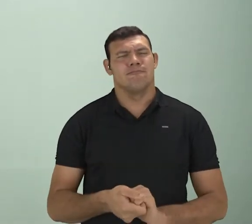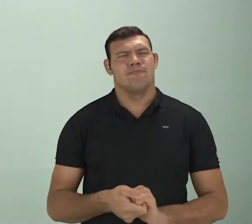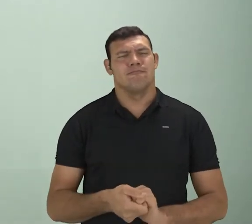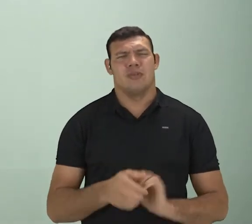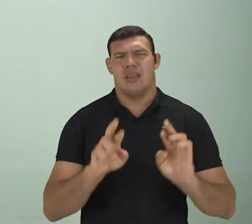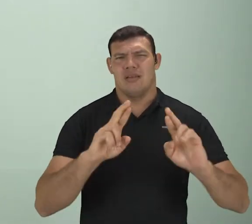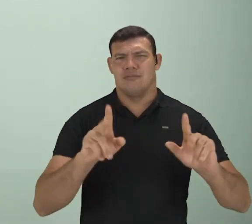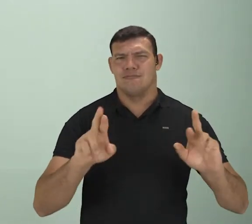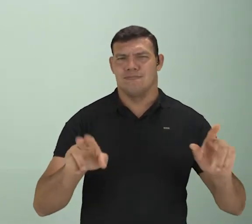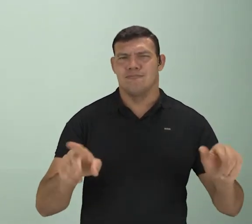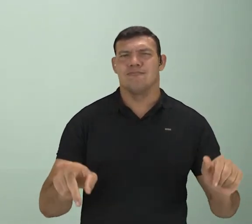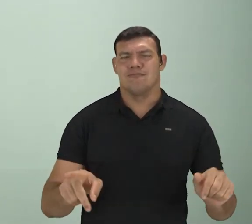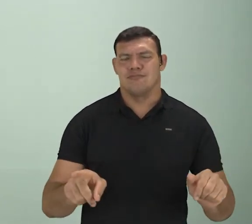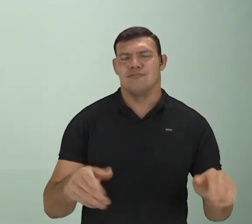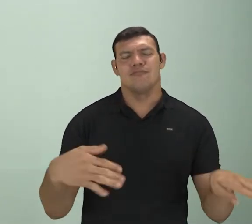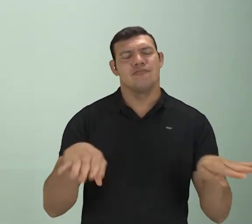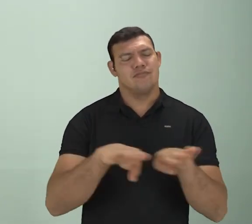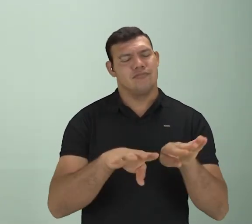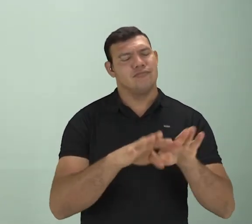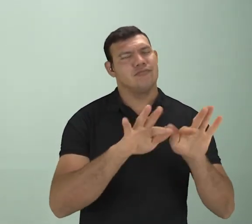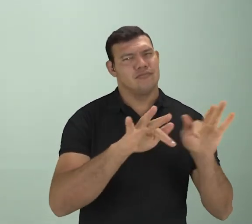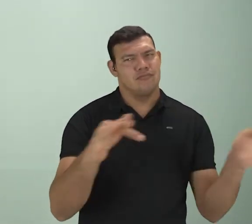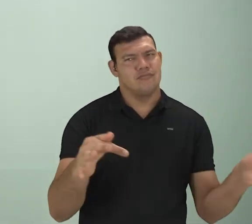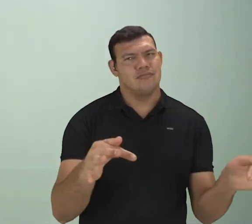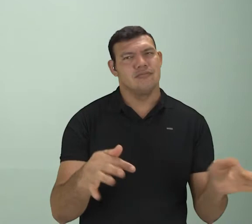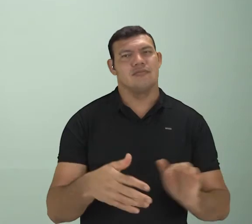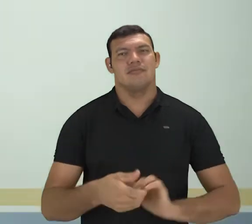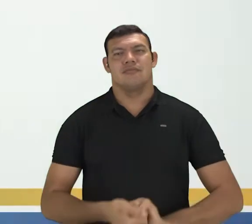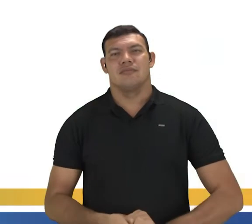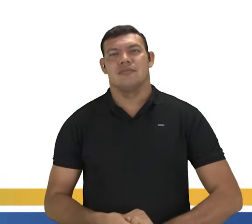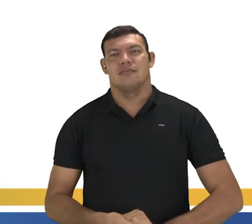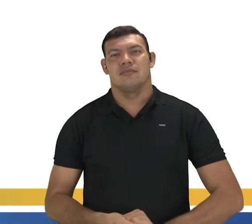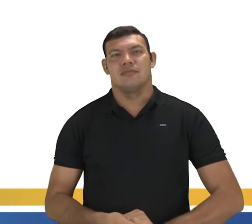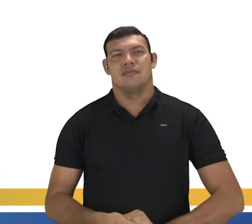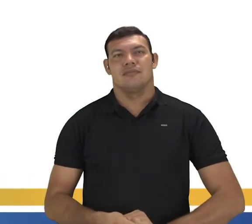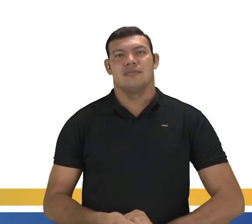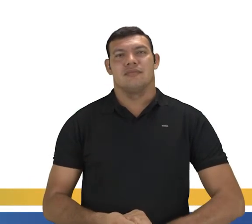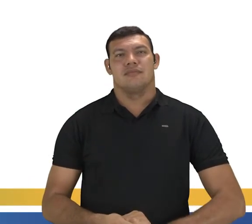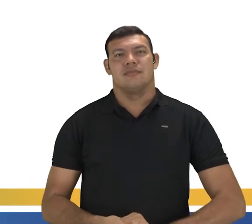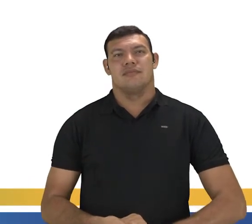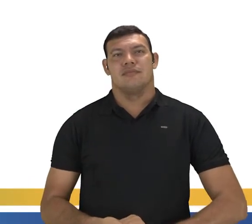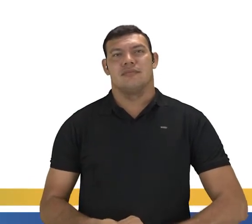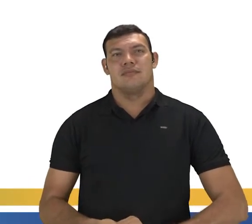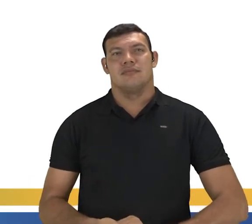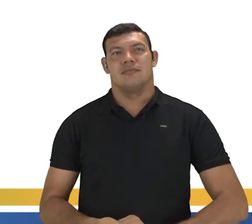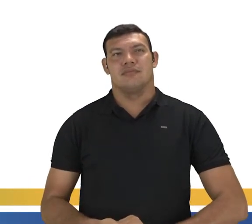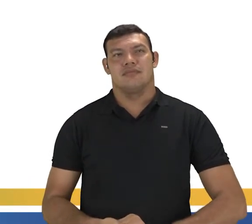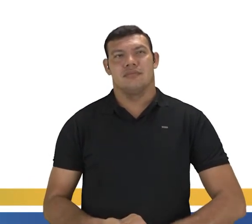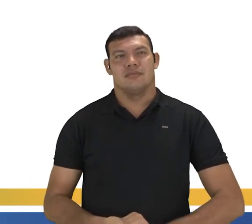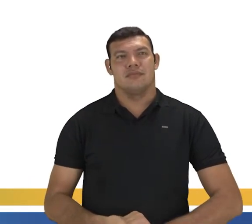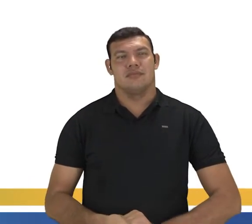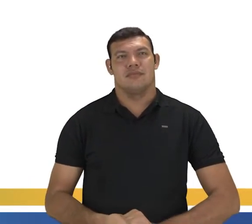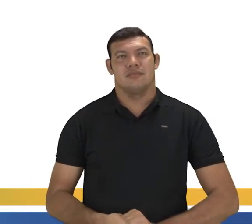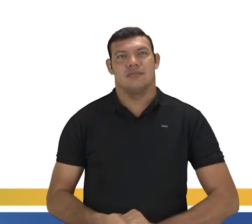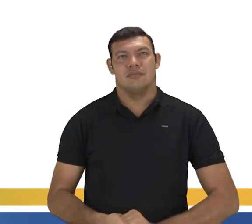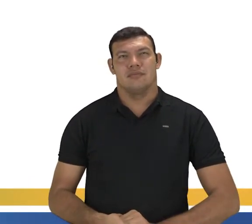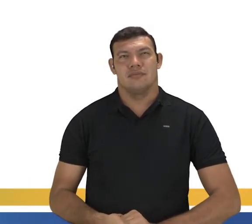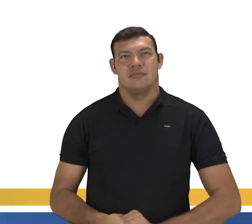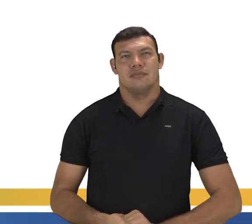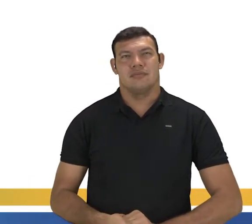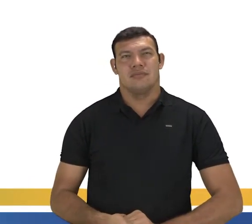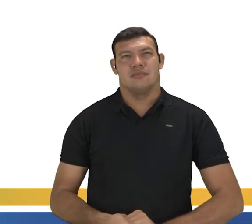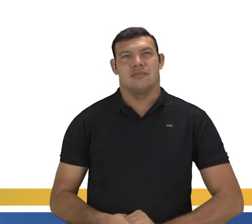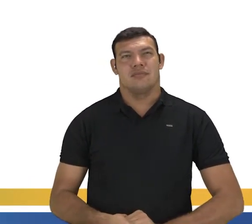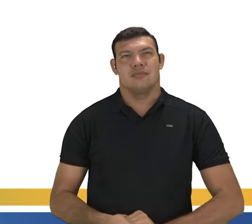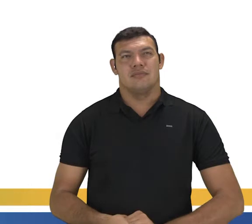é diferente mas é bem simples de fazer tudo bem saudades que um ano eu passo por fim a gente joga